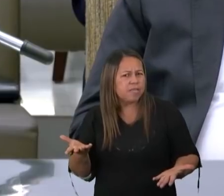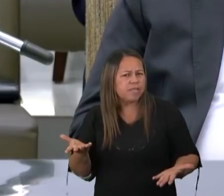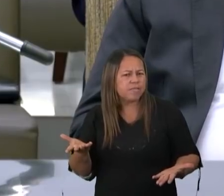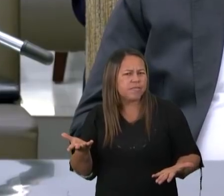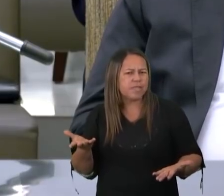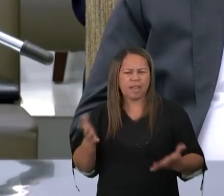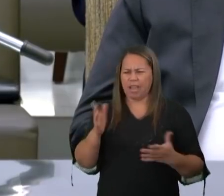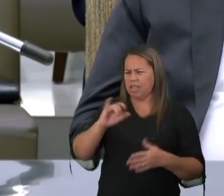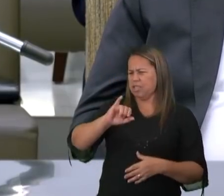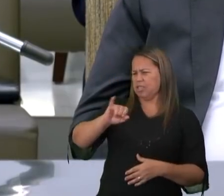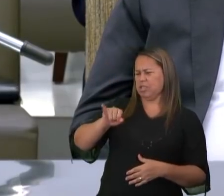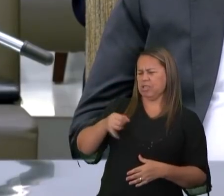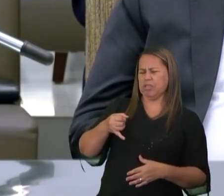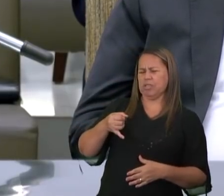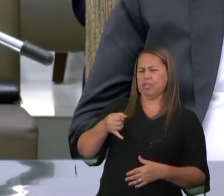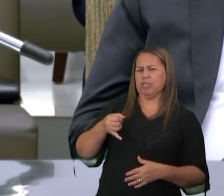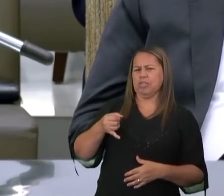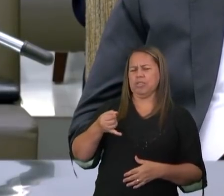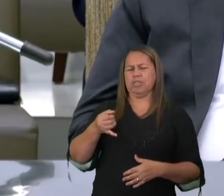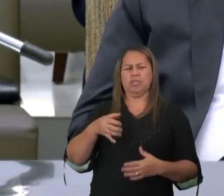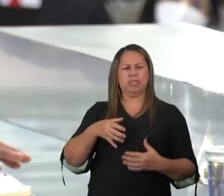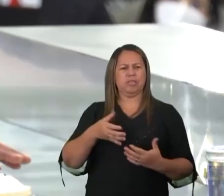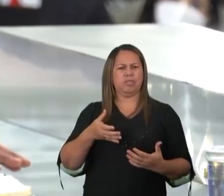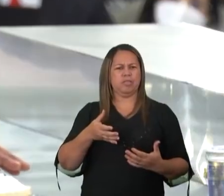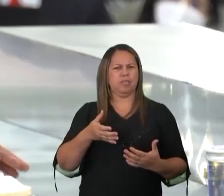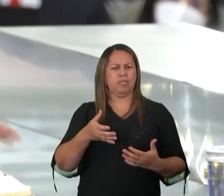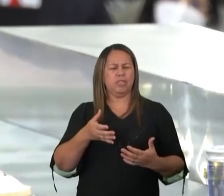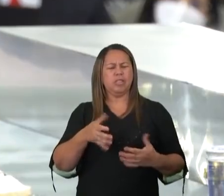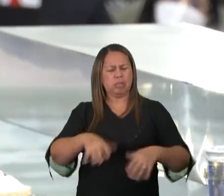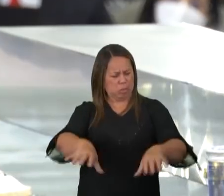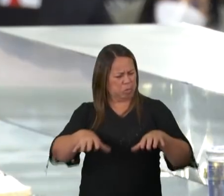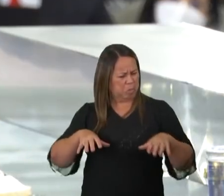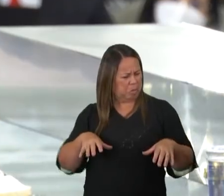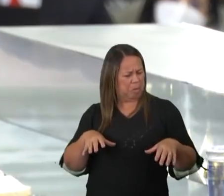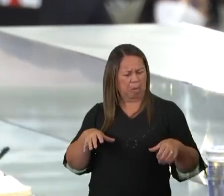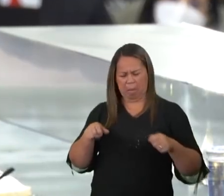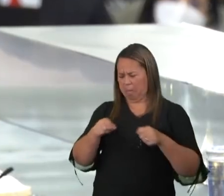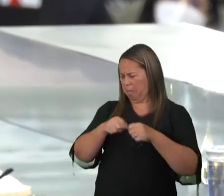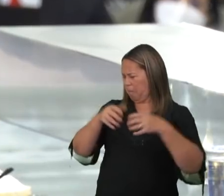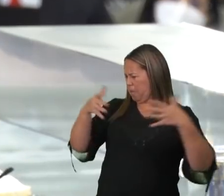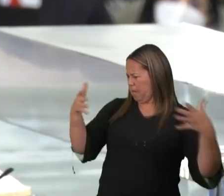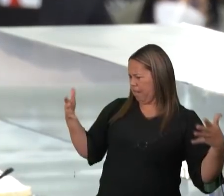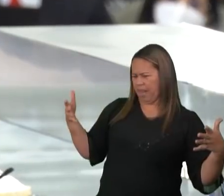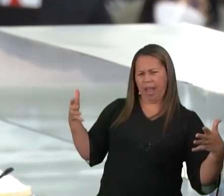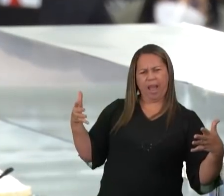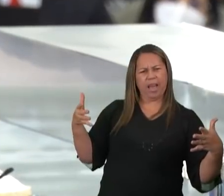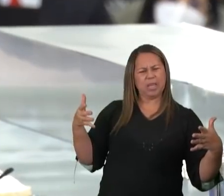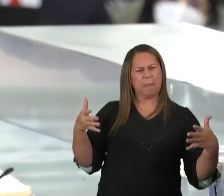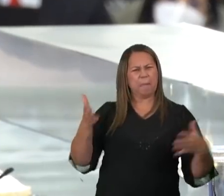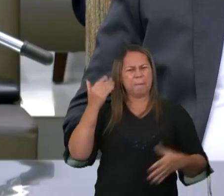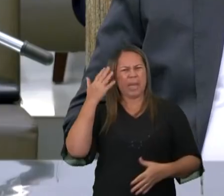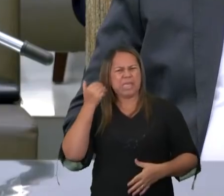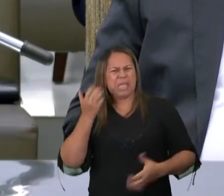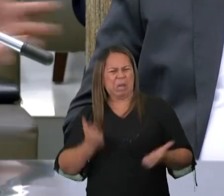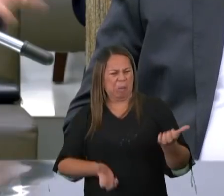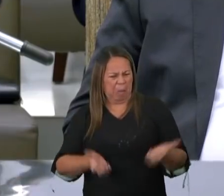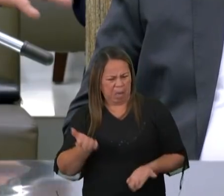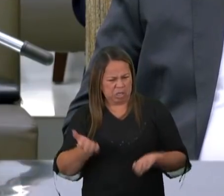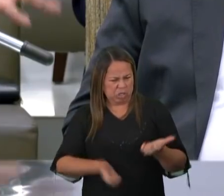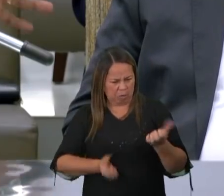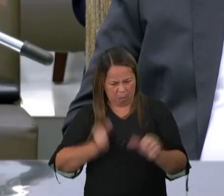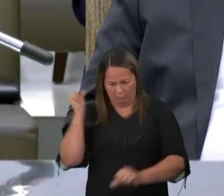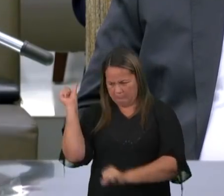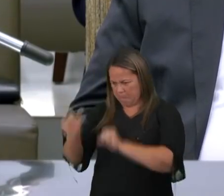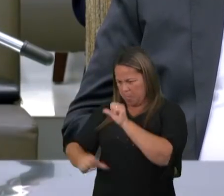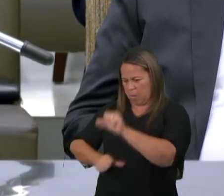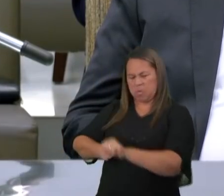lá é bênção, aleluia, glória a Deus. Aí está no trono já, é um milagre muito grande. Um escravo tornou-se governador do Egito. A evidência está